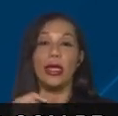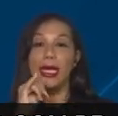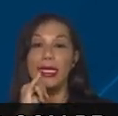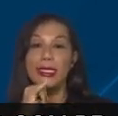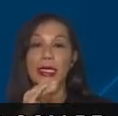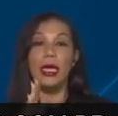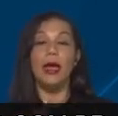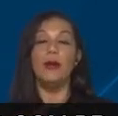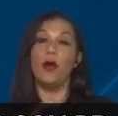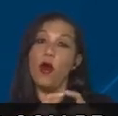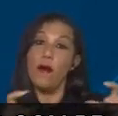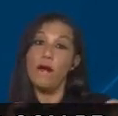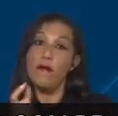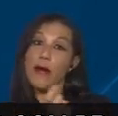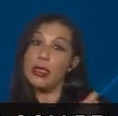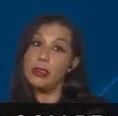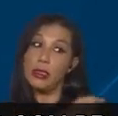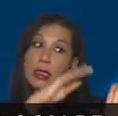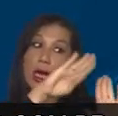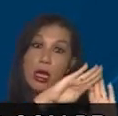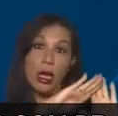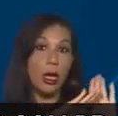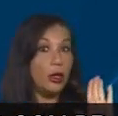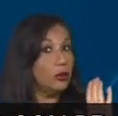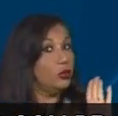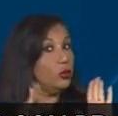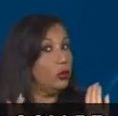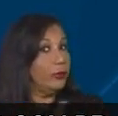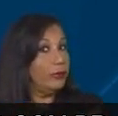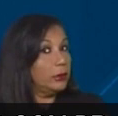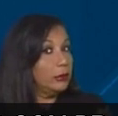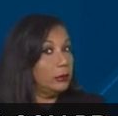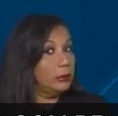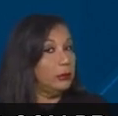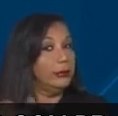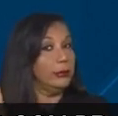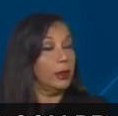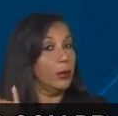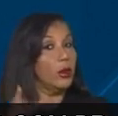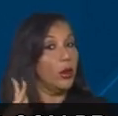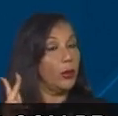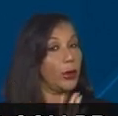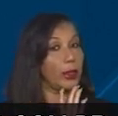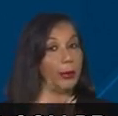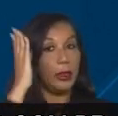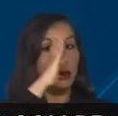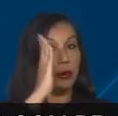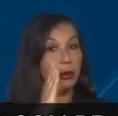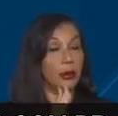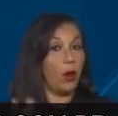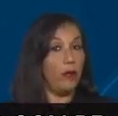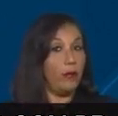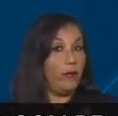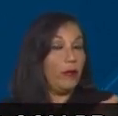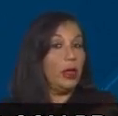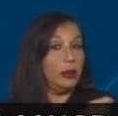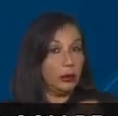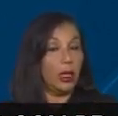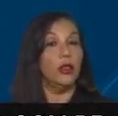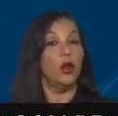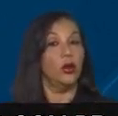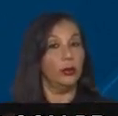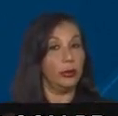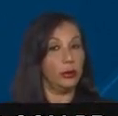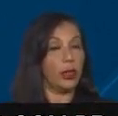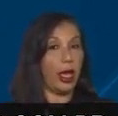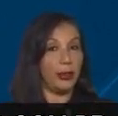de vacinação com todos os imunizantes previstos no Programa Nacional de Imunizações do